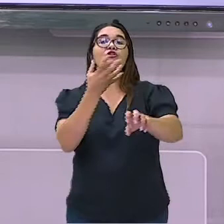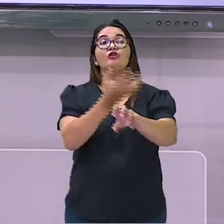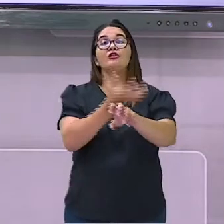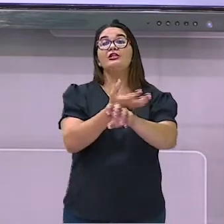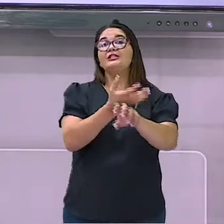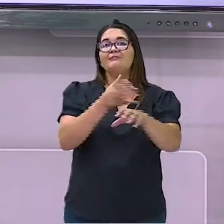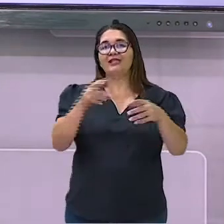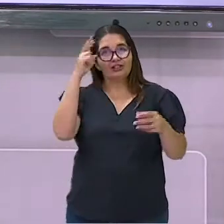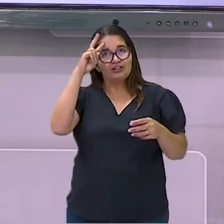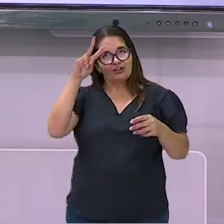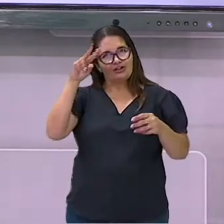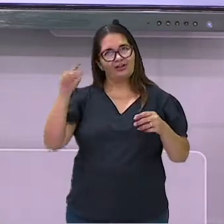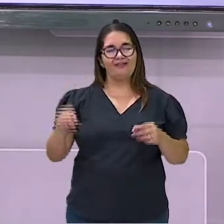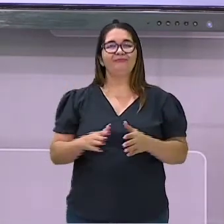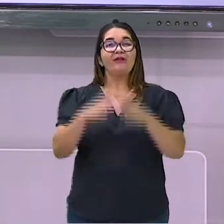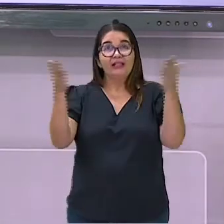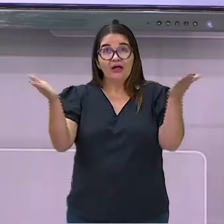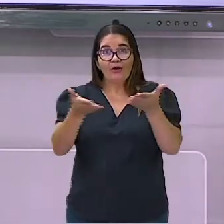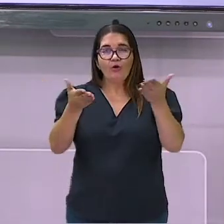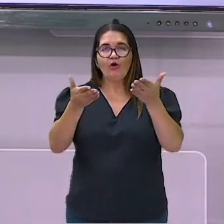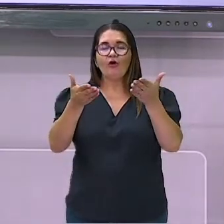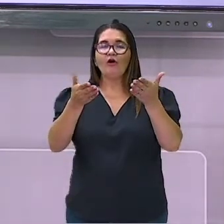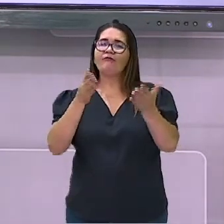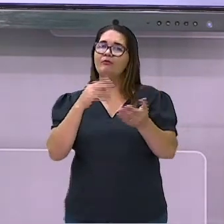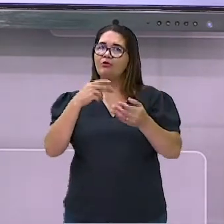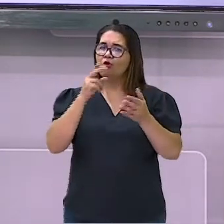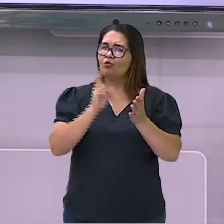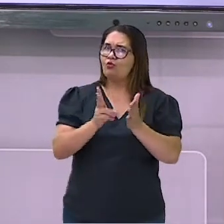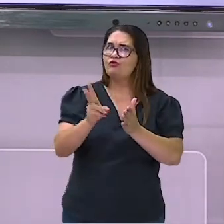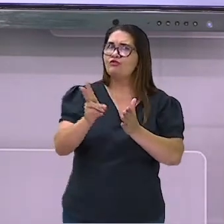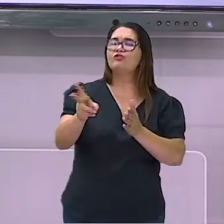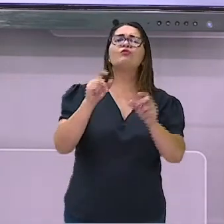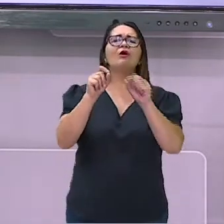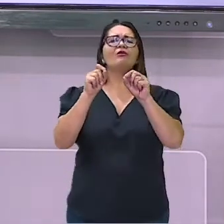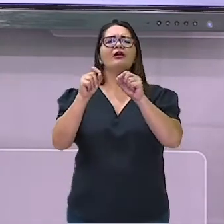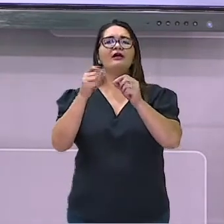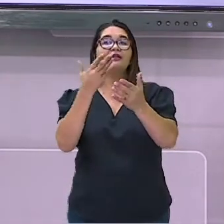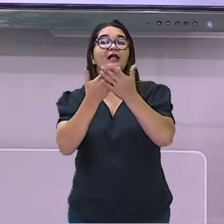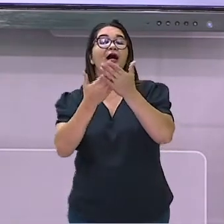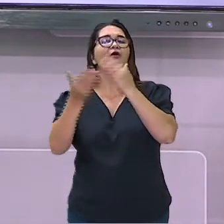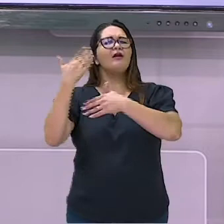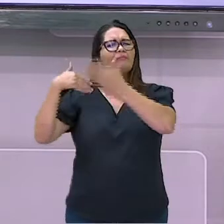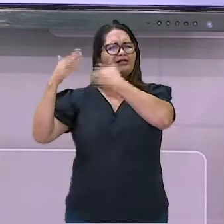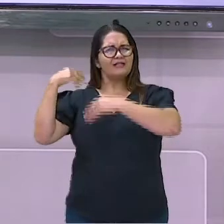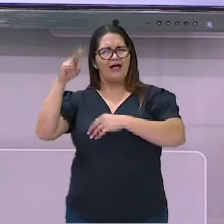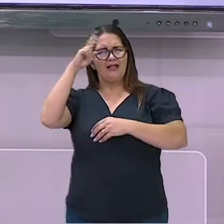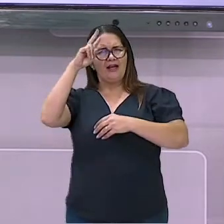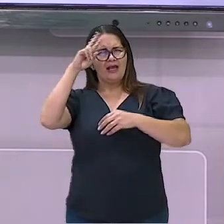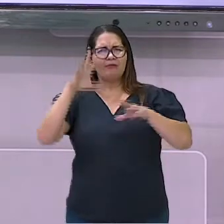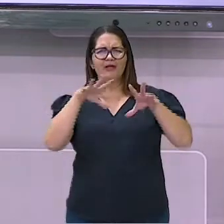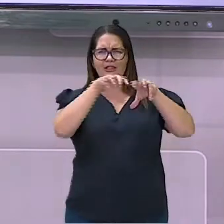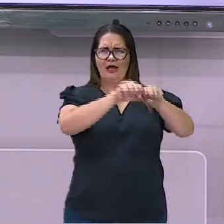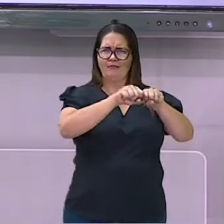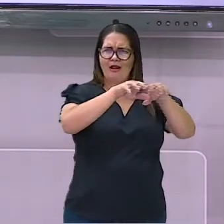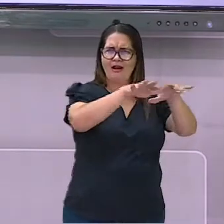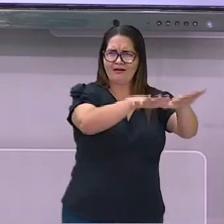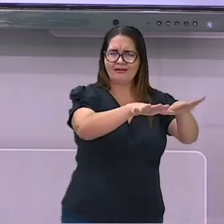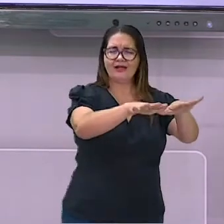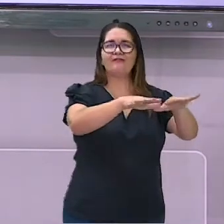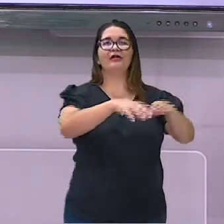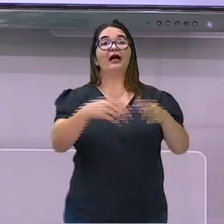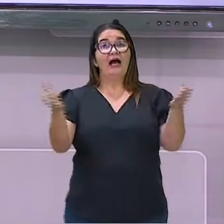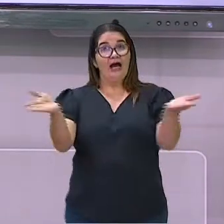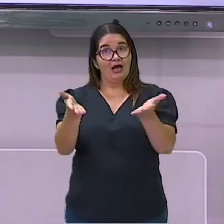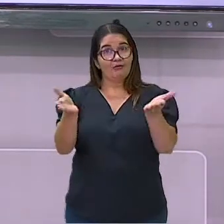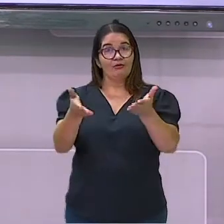principal negócio da colônia, dando continuidade à aula passada. O início da efetiva ocupação